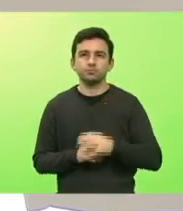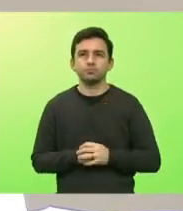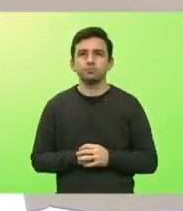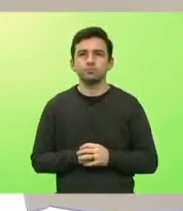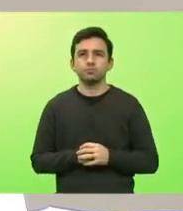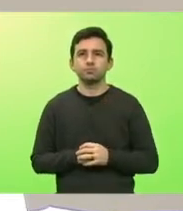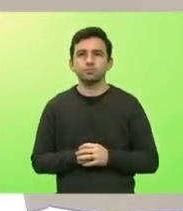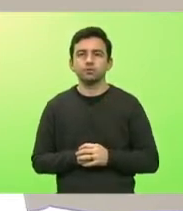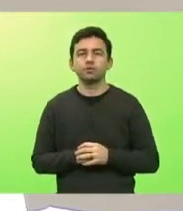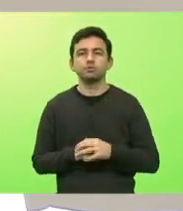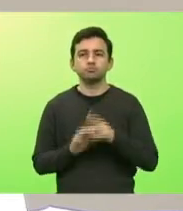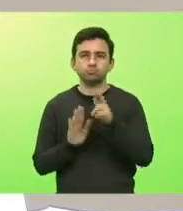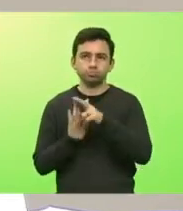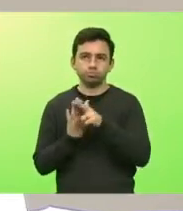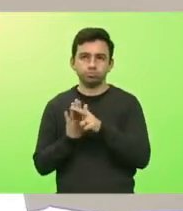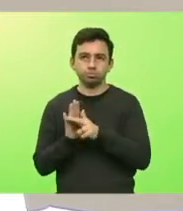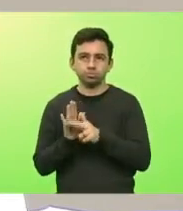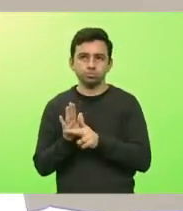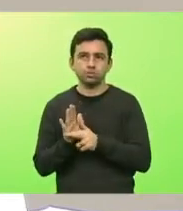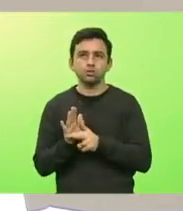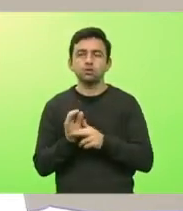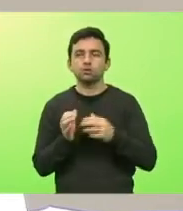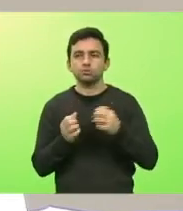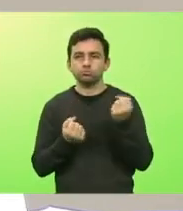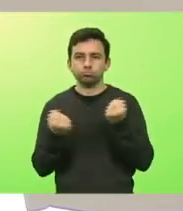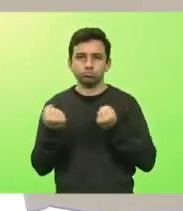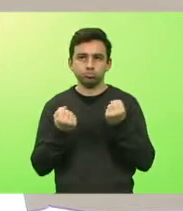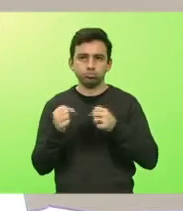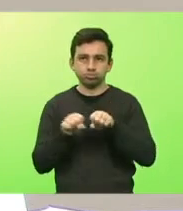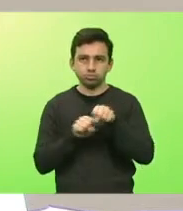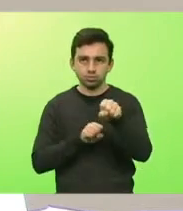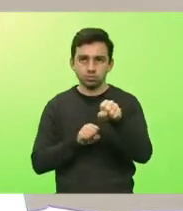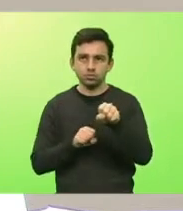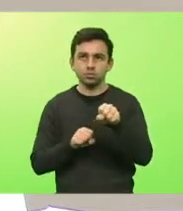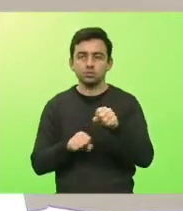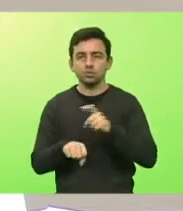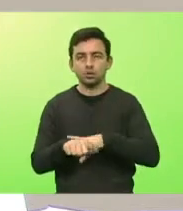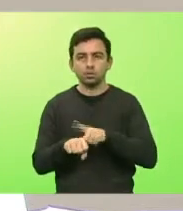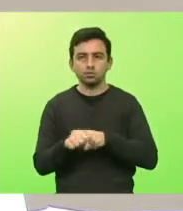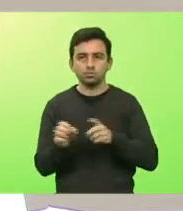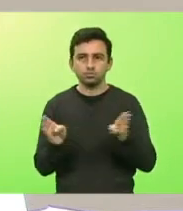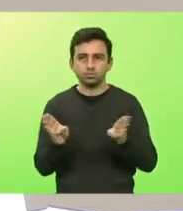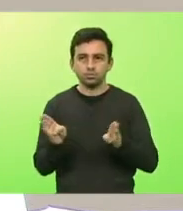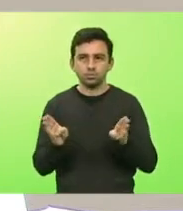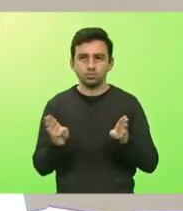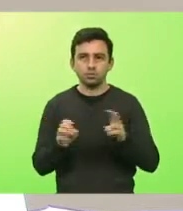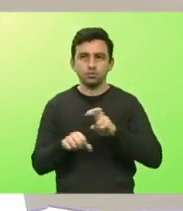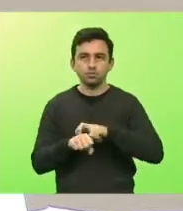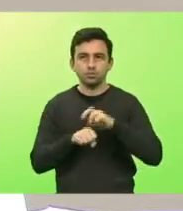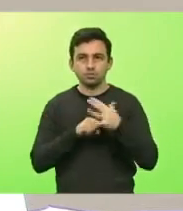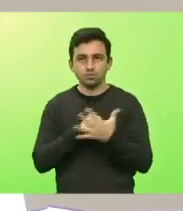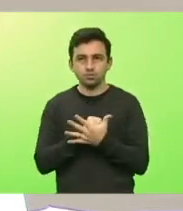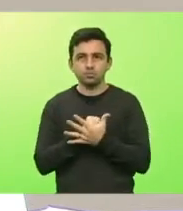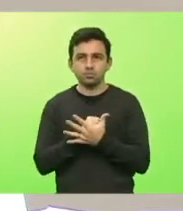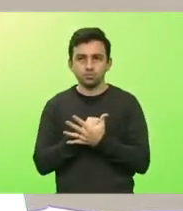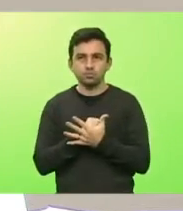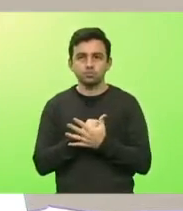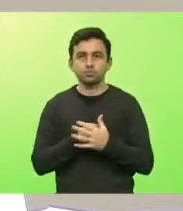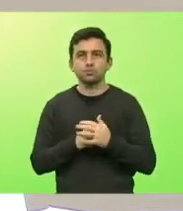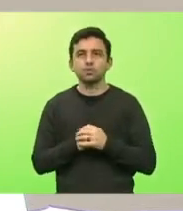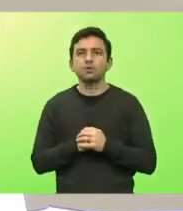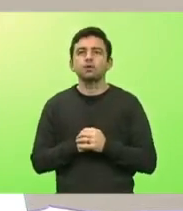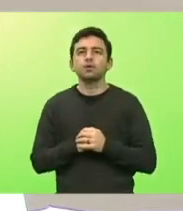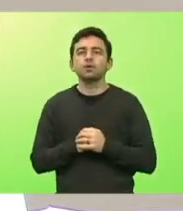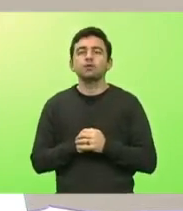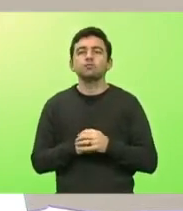funcionamento dos centros de formação de condutores no estado de Santa Catarina durante o período de pandemia do coronavírus COVID-19. Com